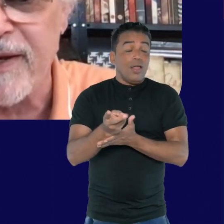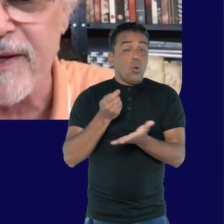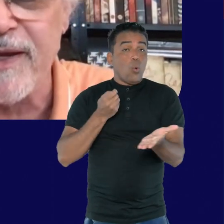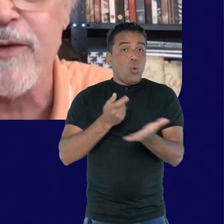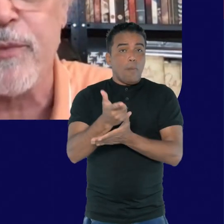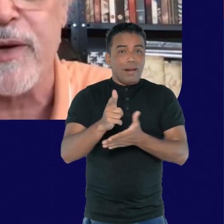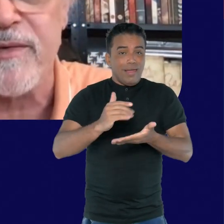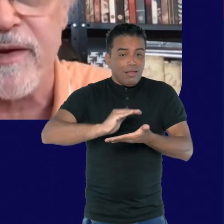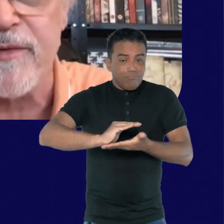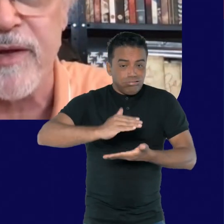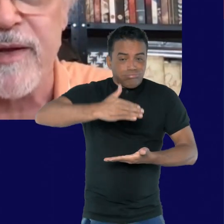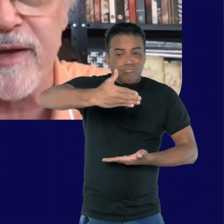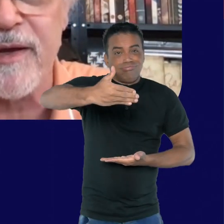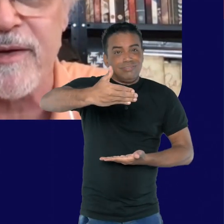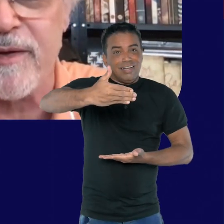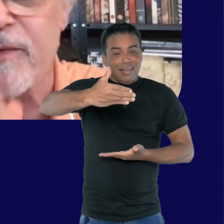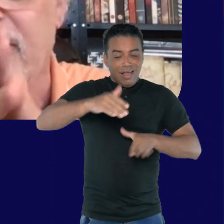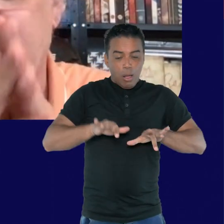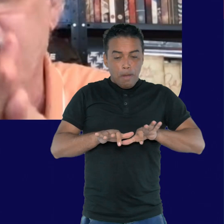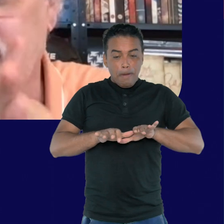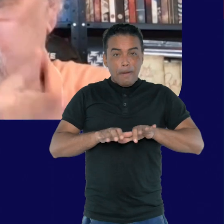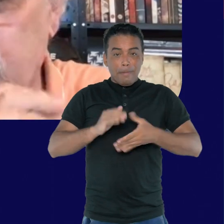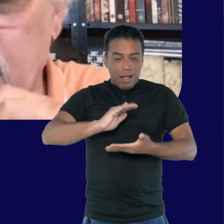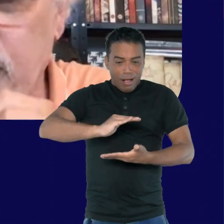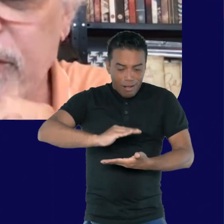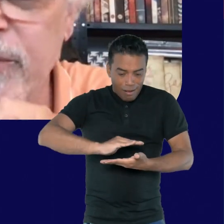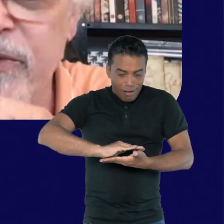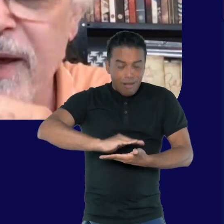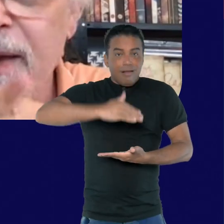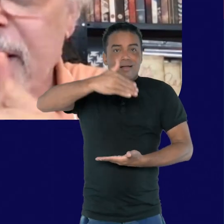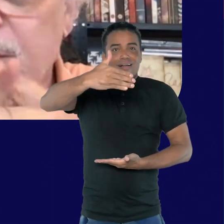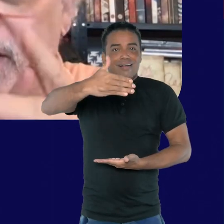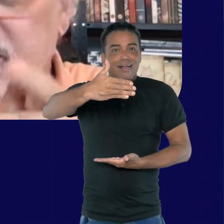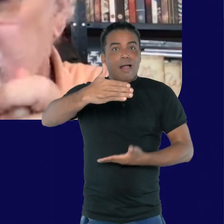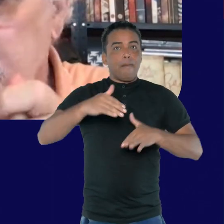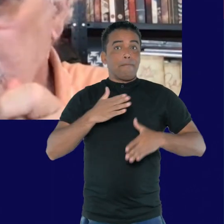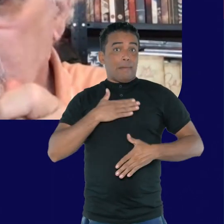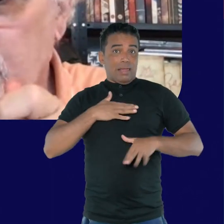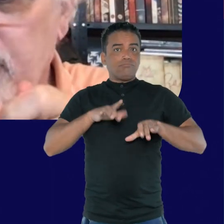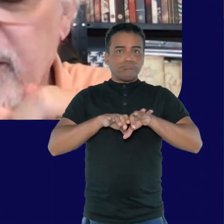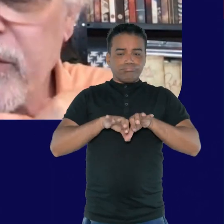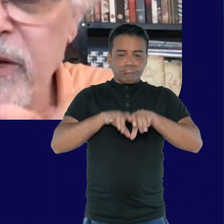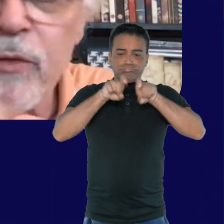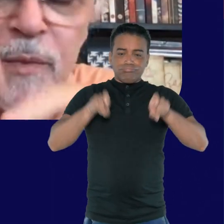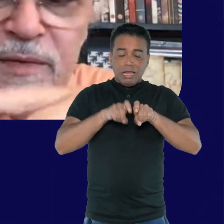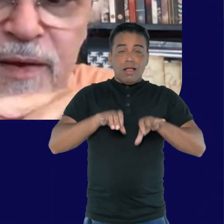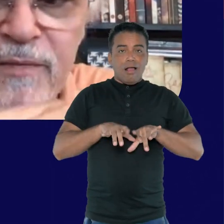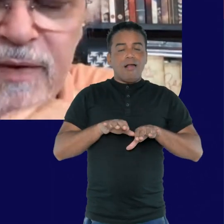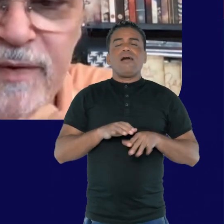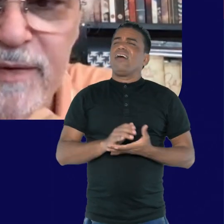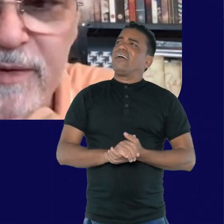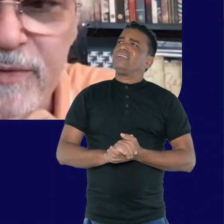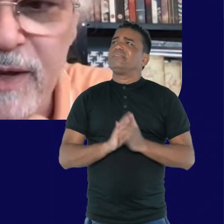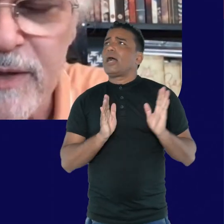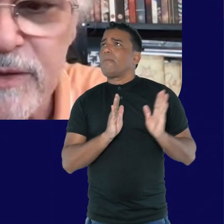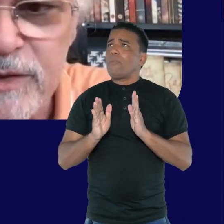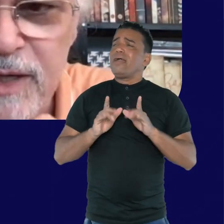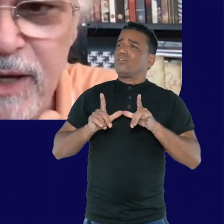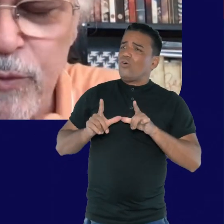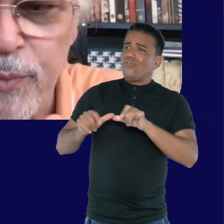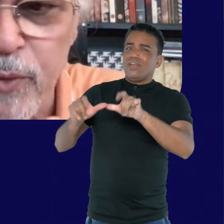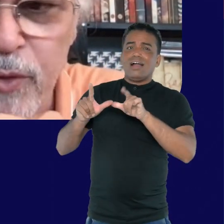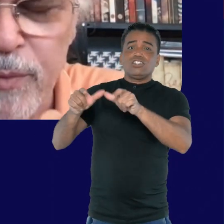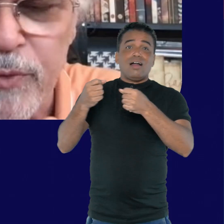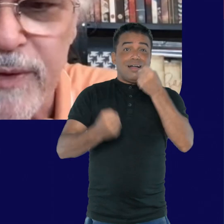laptop pequenininho para escrever nele, dentro do ônibus, mas aí chegou um momento em que eu comecei a fazer essa viagem